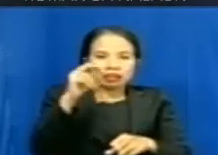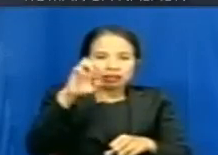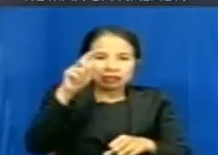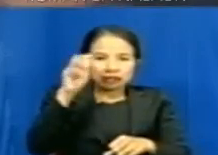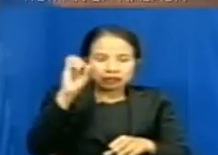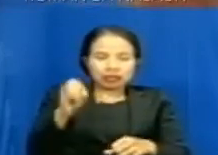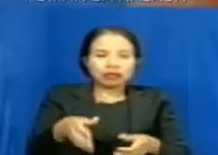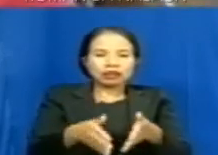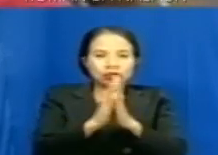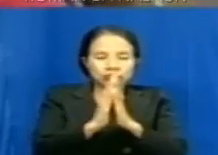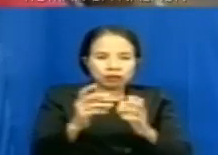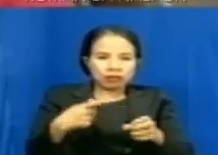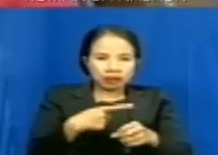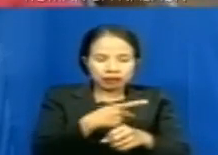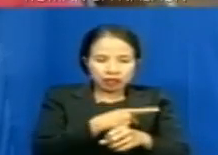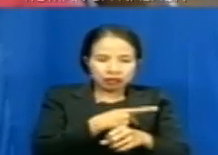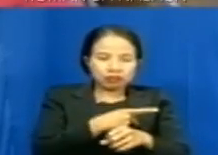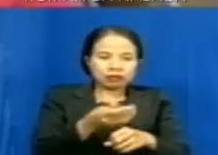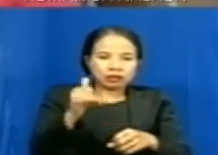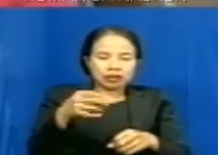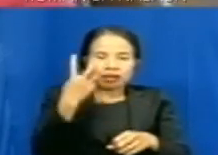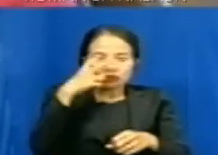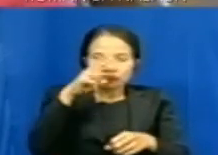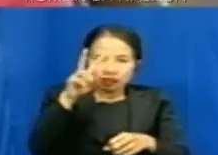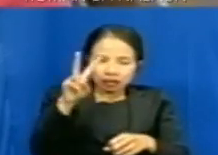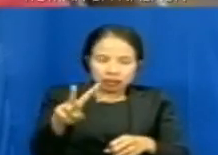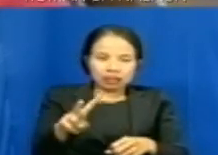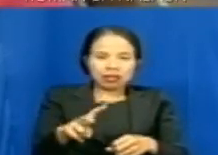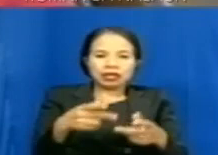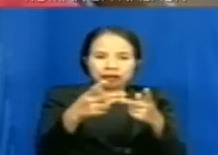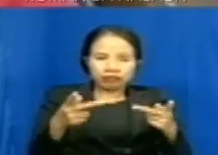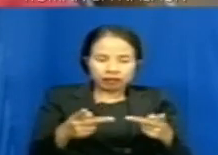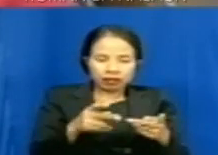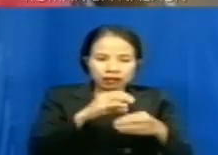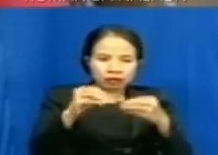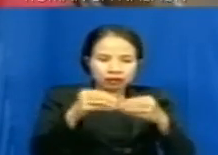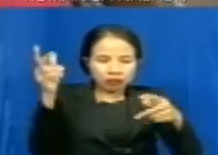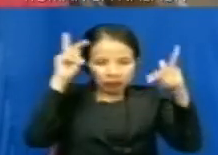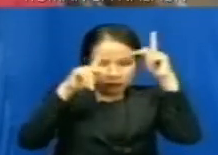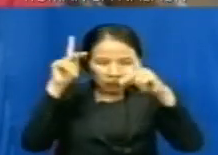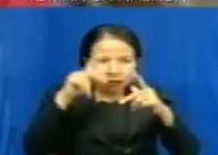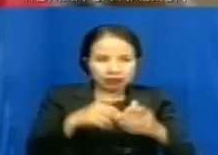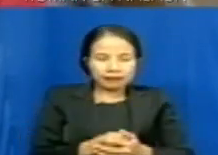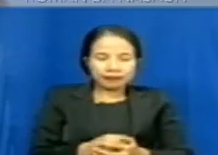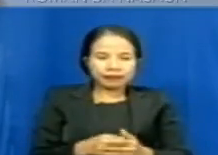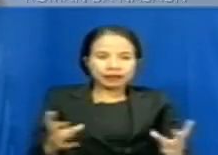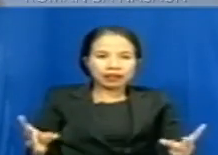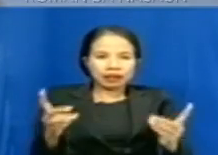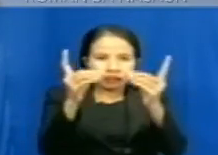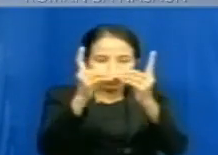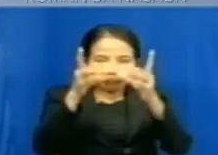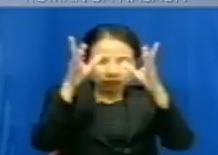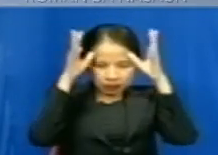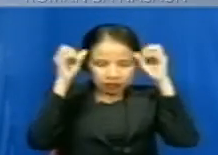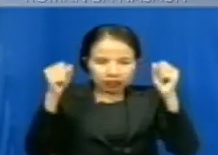membro órgão legislativa Sira, halo fiscalização e a terreno kona Bacaso ne. Hassoro presidente Parlamento Nacional,